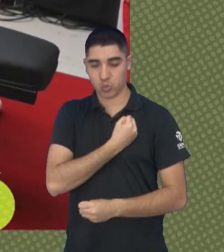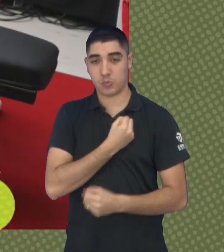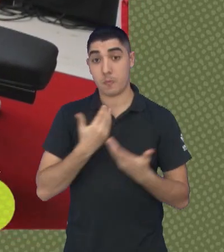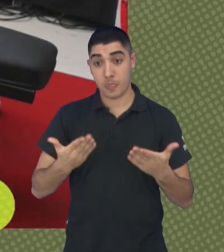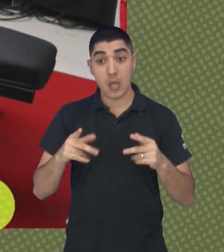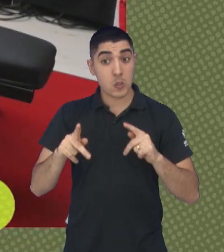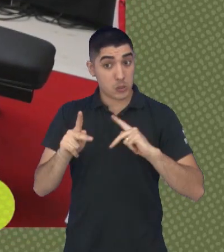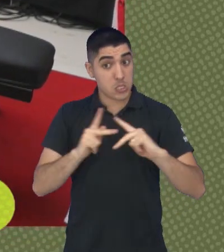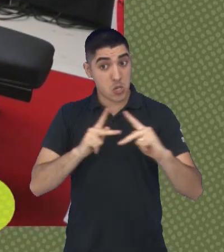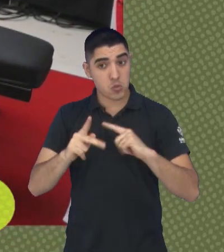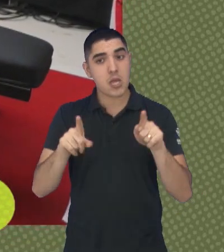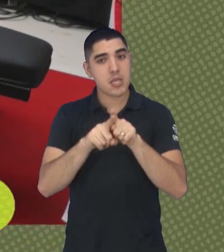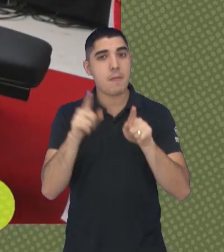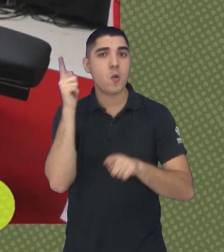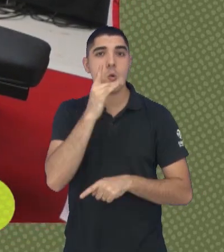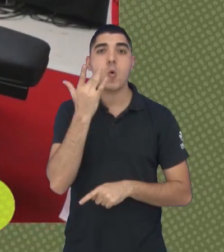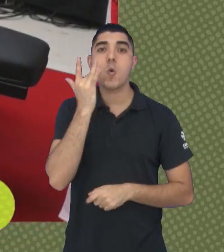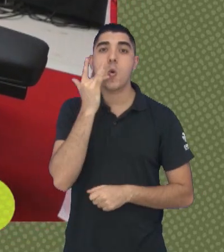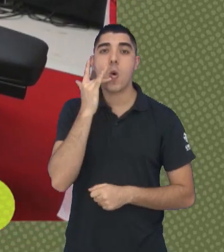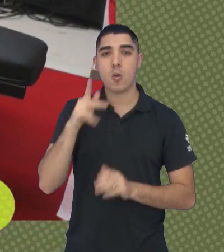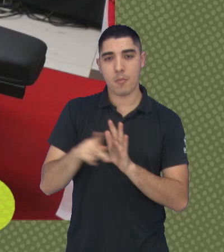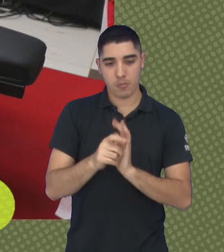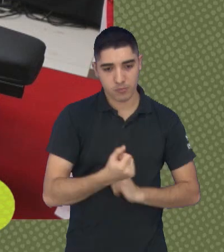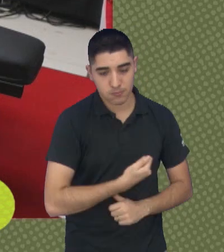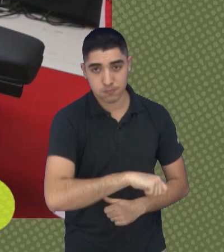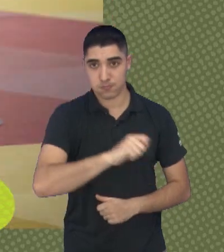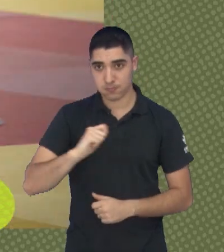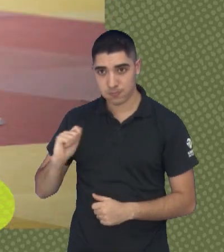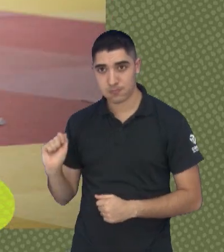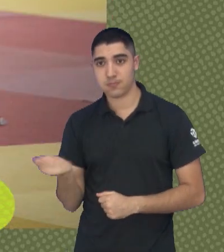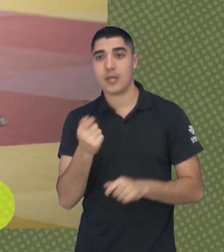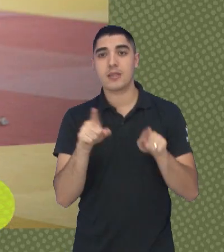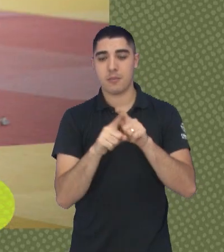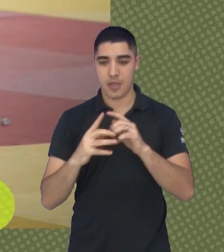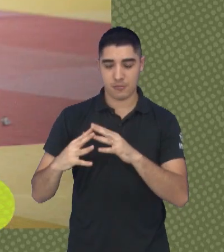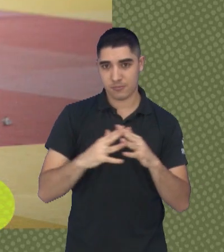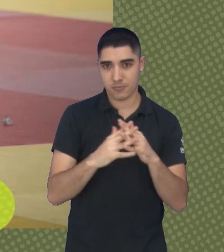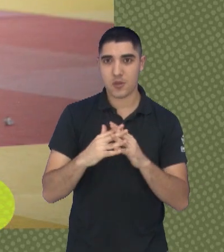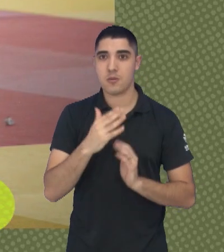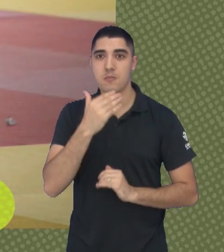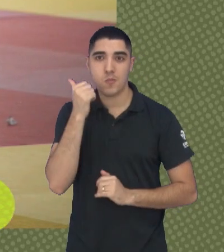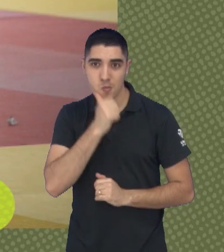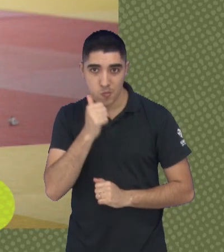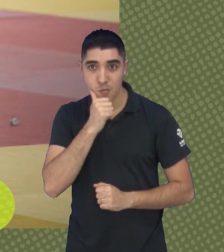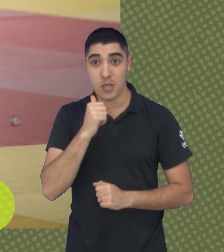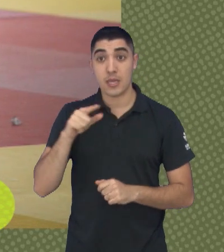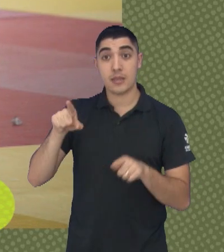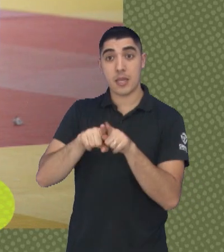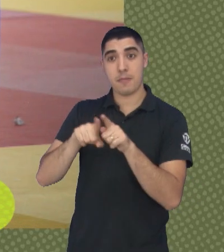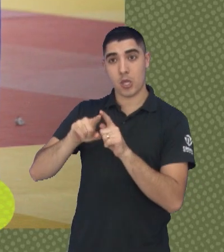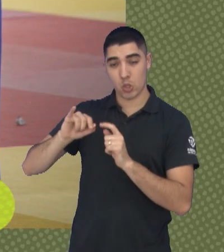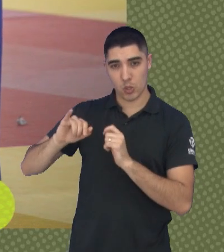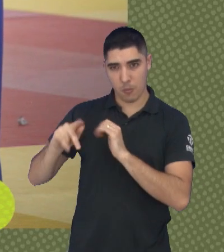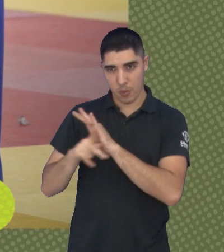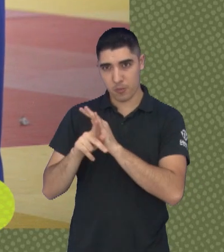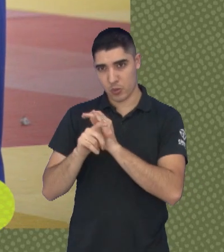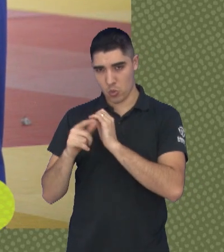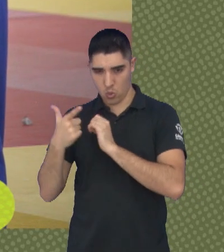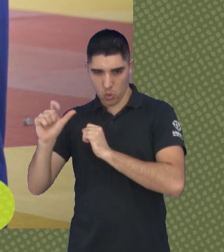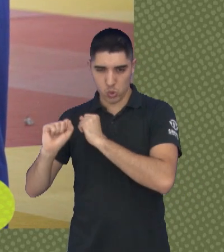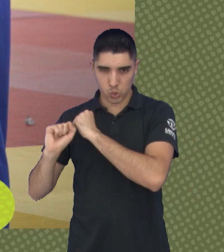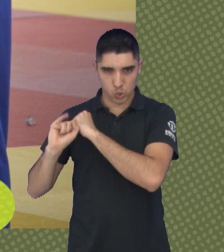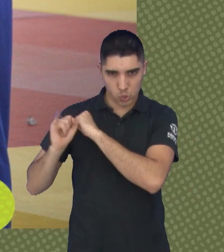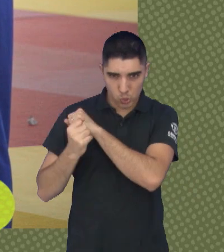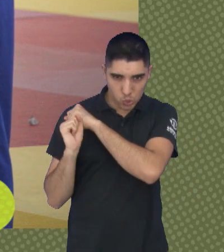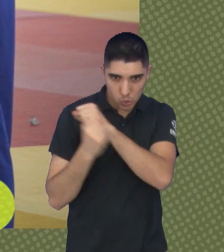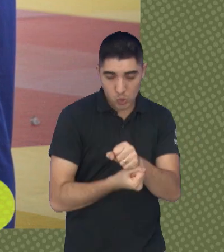José também levou ouro no tênis feminino sub-21 e no wrestling masculino e feminino. Já o judô masculino levou prata e a ginástica